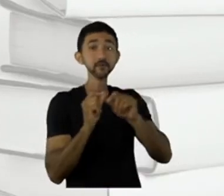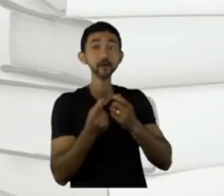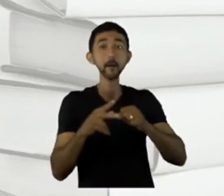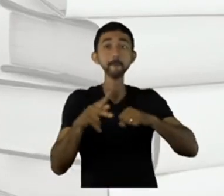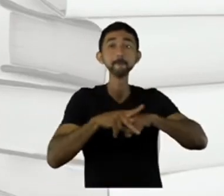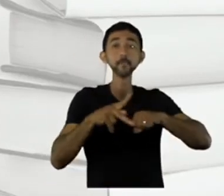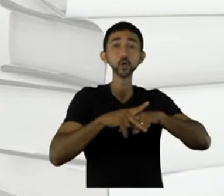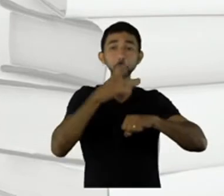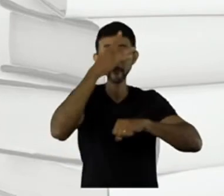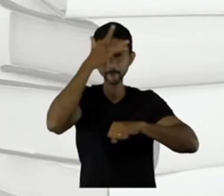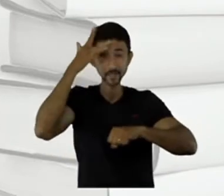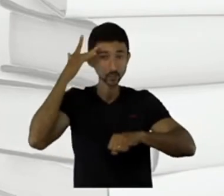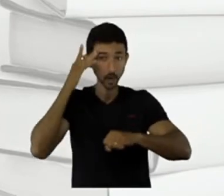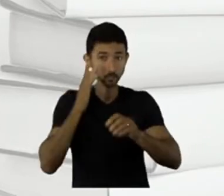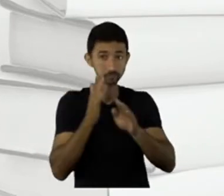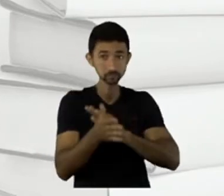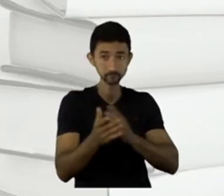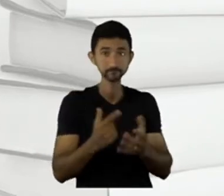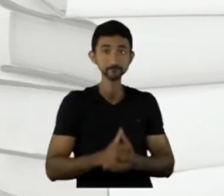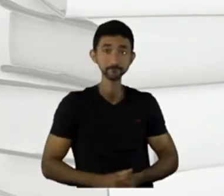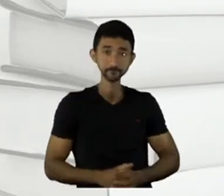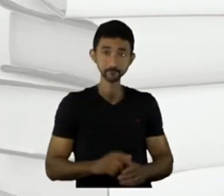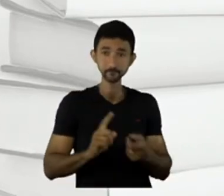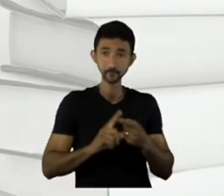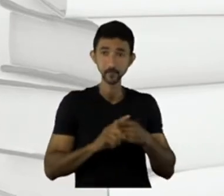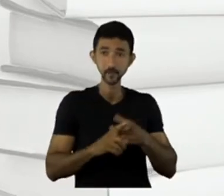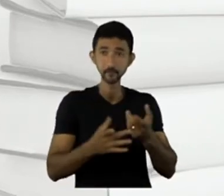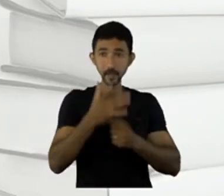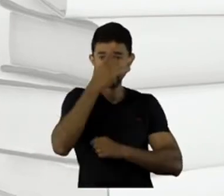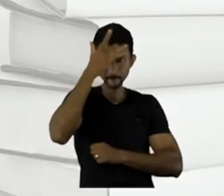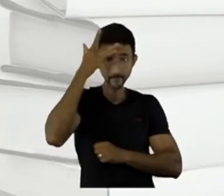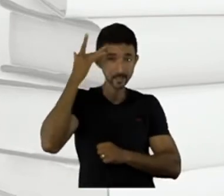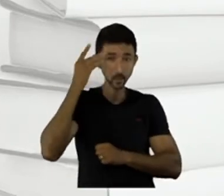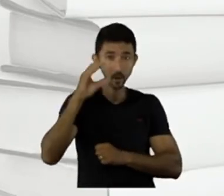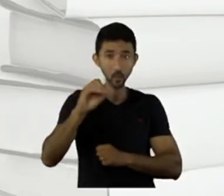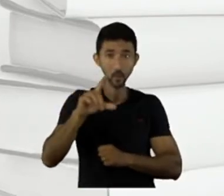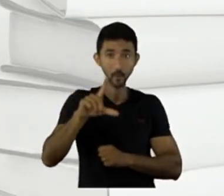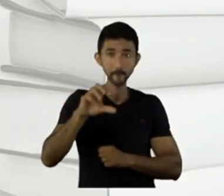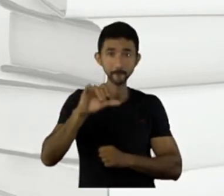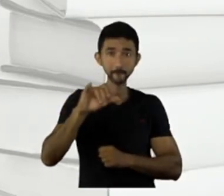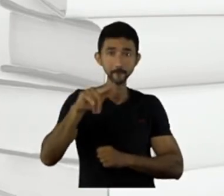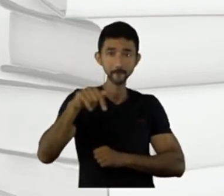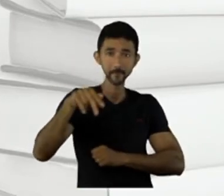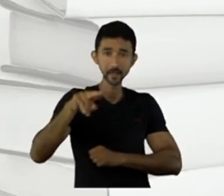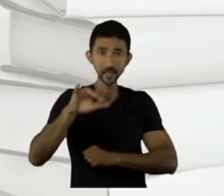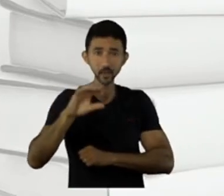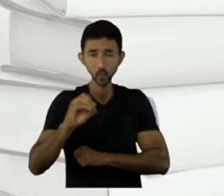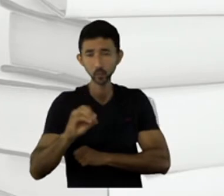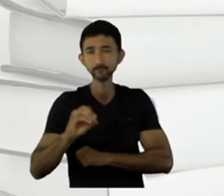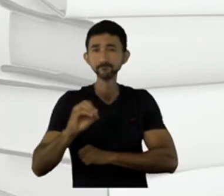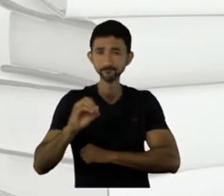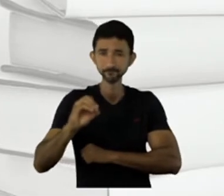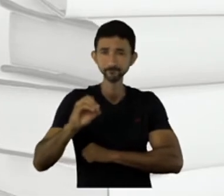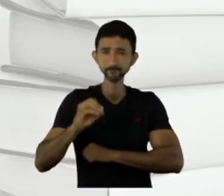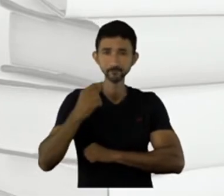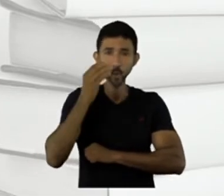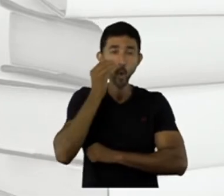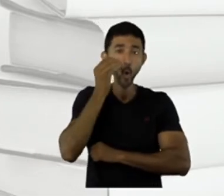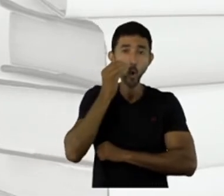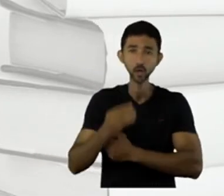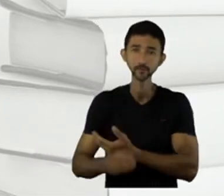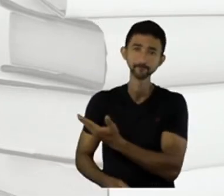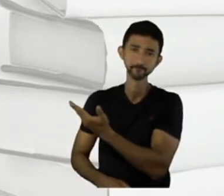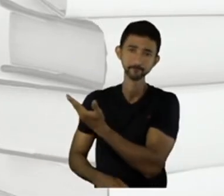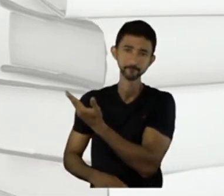pronomes pessoais do caso reto e temos também os pronomes pessoais que são os oblíquos. Hoje eu quero chamar a tua atenção, tá